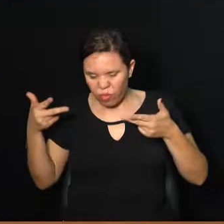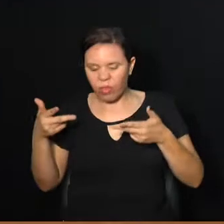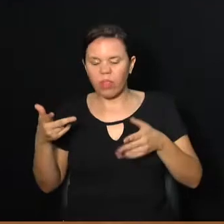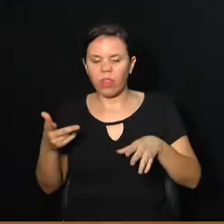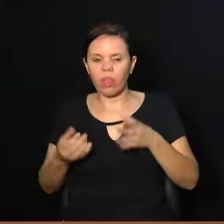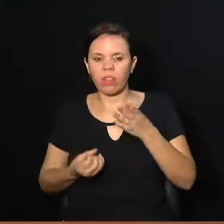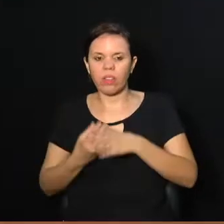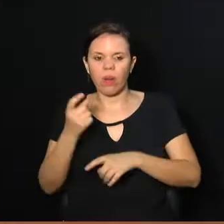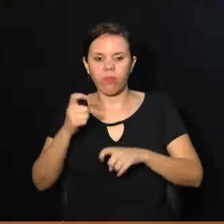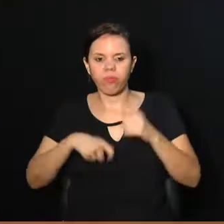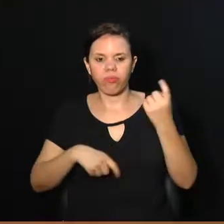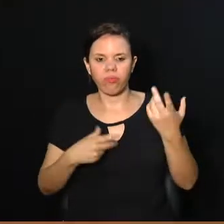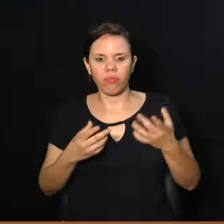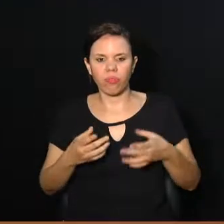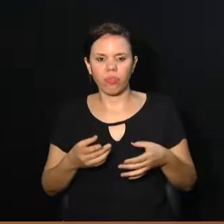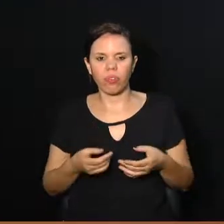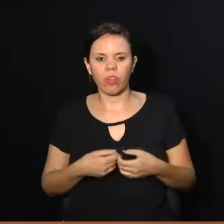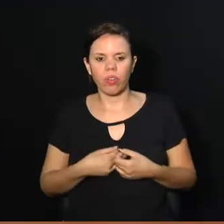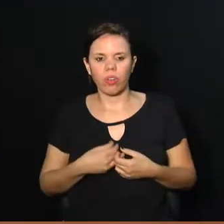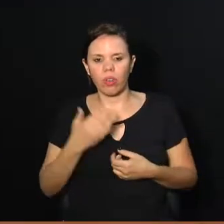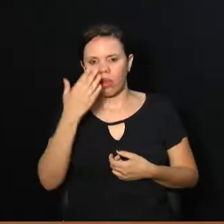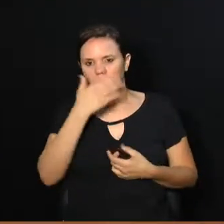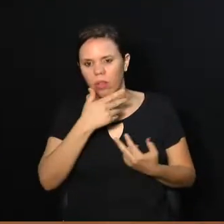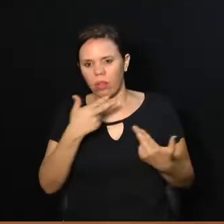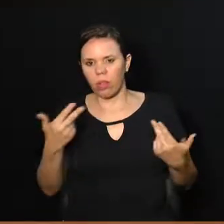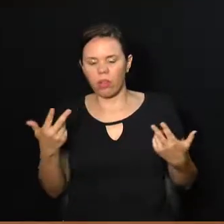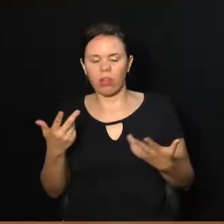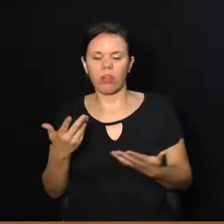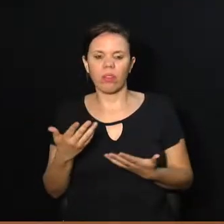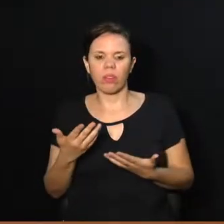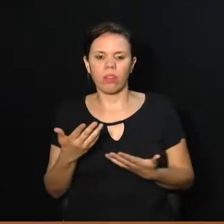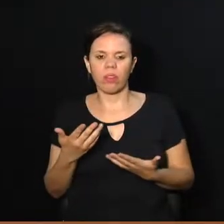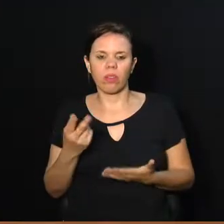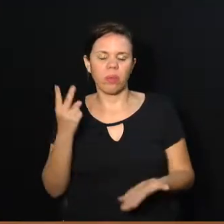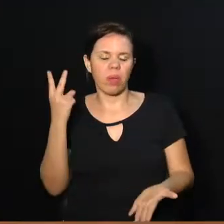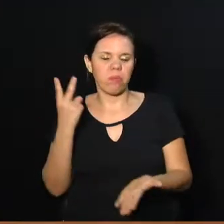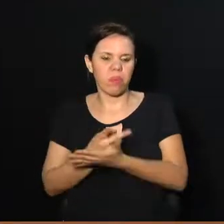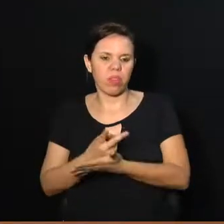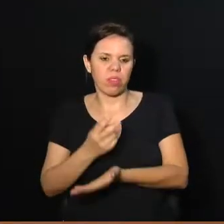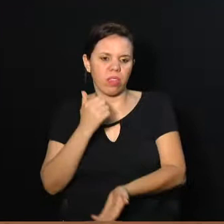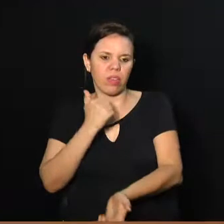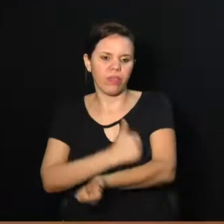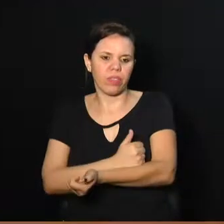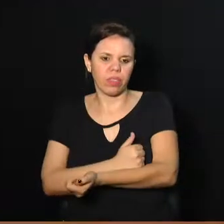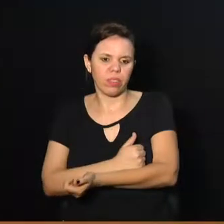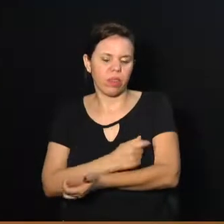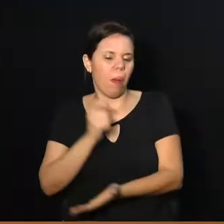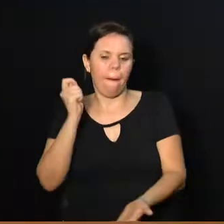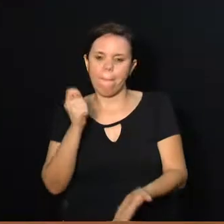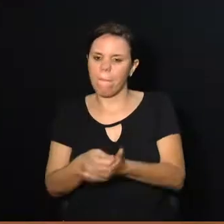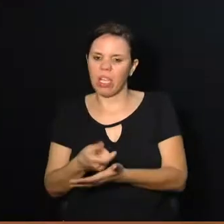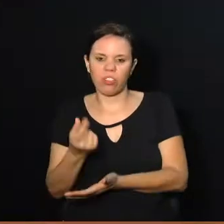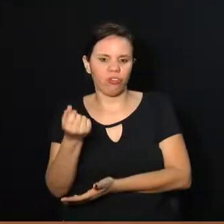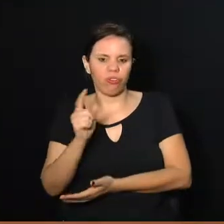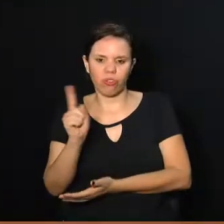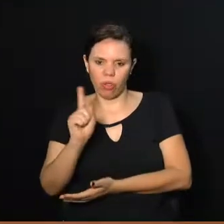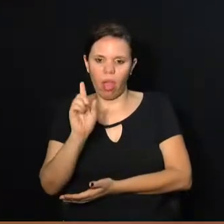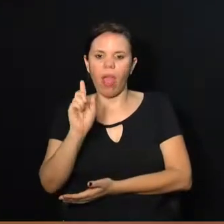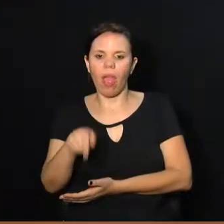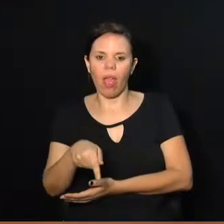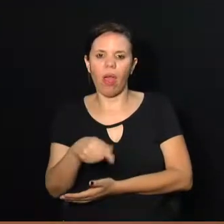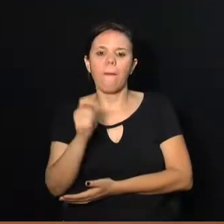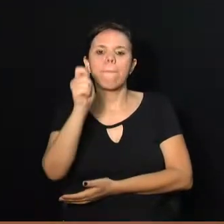realizam sexo, né, vendem o corpo para poder manter o vício. E o pagamento normalmente não é nem o dinheiro, é a droga já, né? É